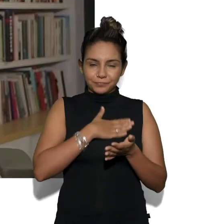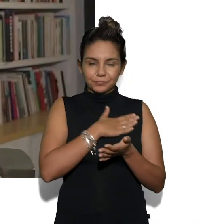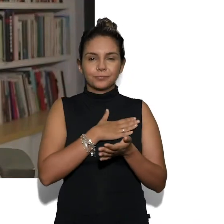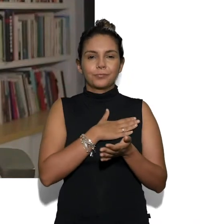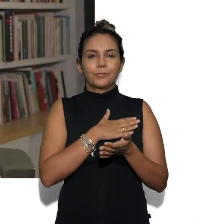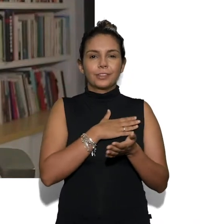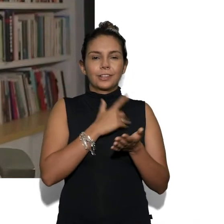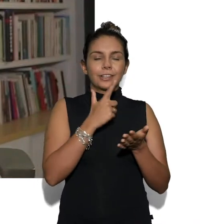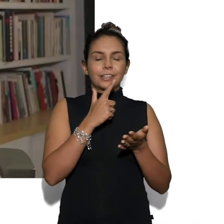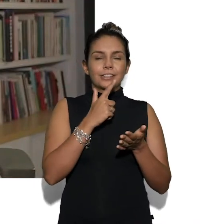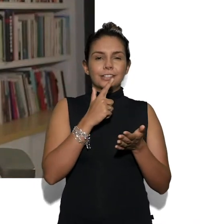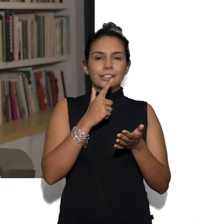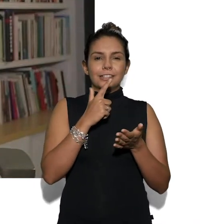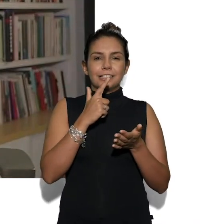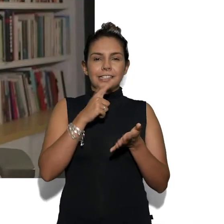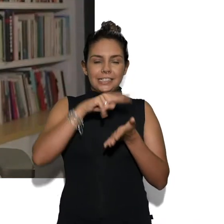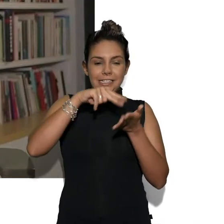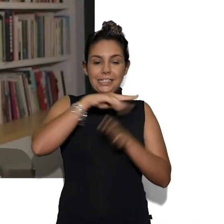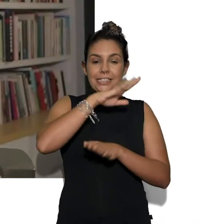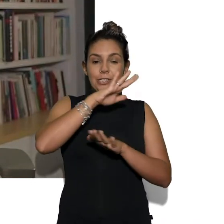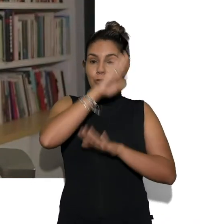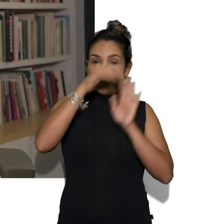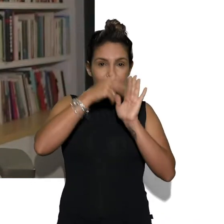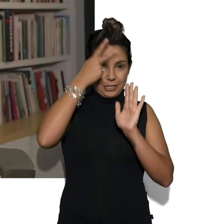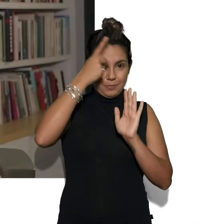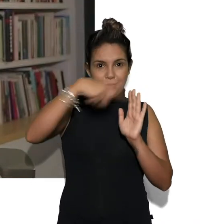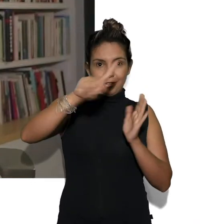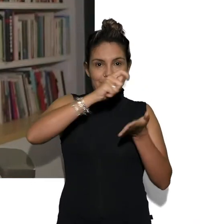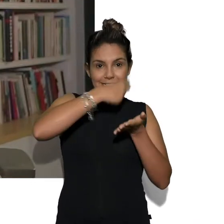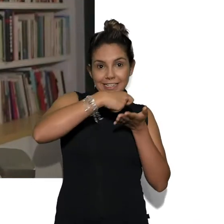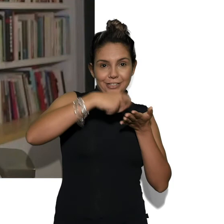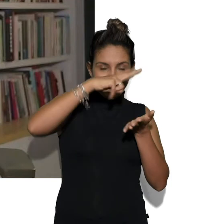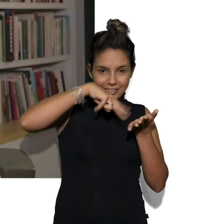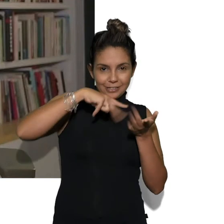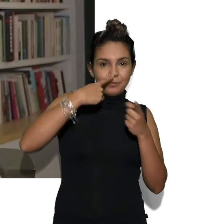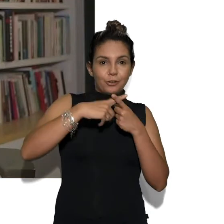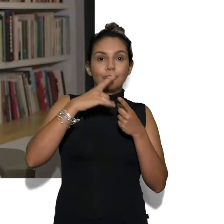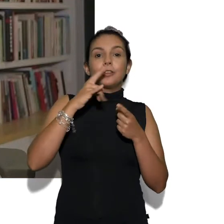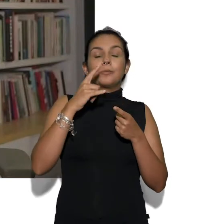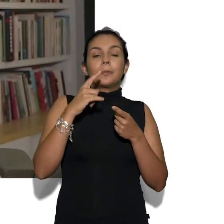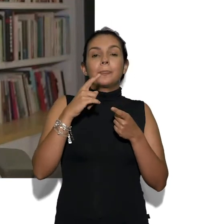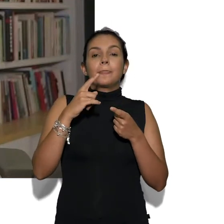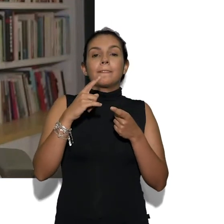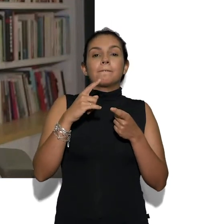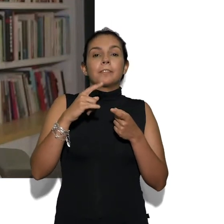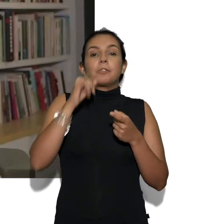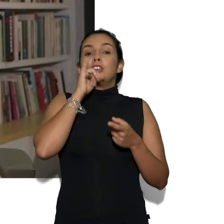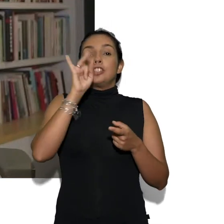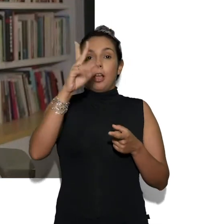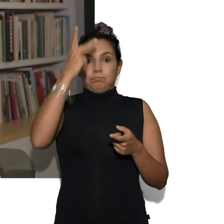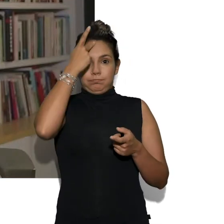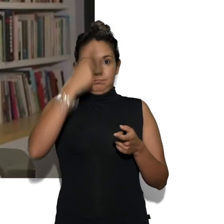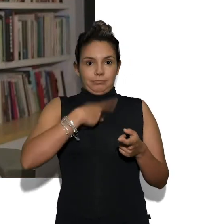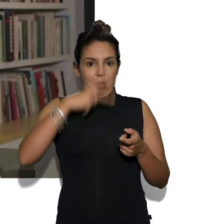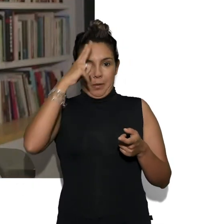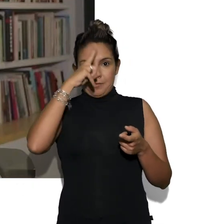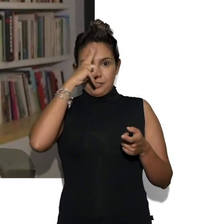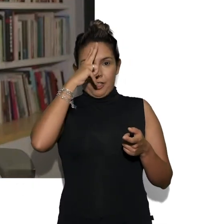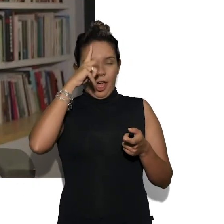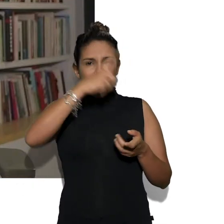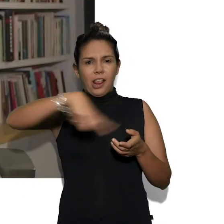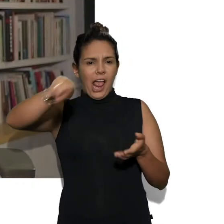fosse escrito e lido por nós e talvez nem precisasse ser escrito, porque bastaria ser um pensamento na nossa